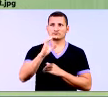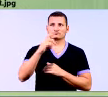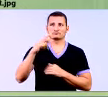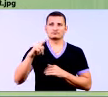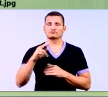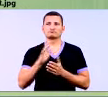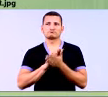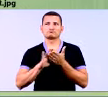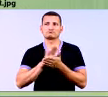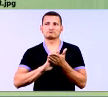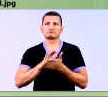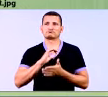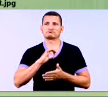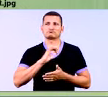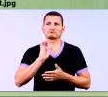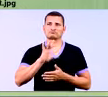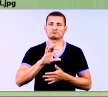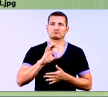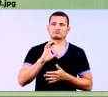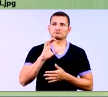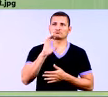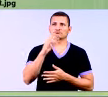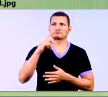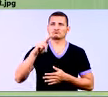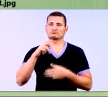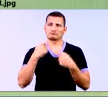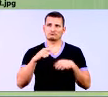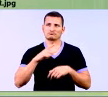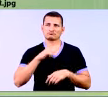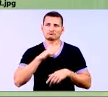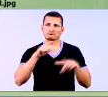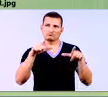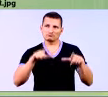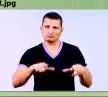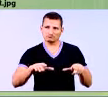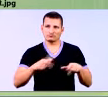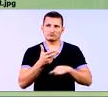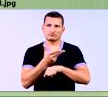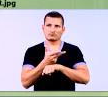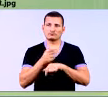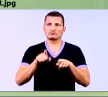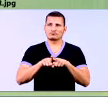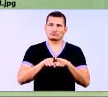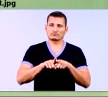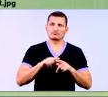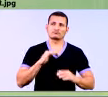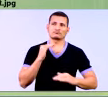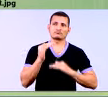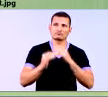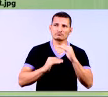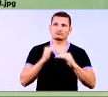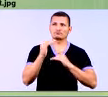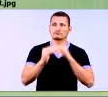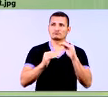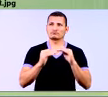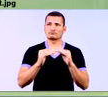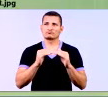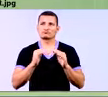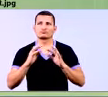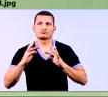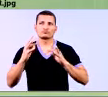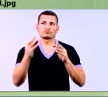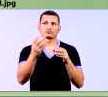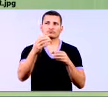processador, porque eu tenho que ter uma placa de vídeo também. O que aconteceu? Lembra que eu falei para vocês? A evolução está tudo caminhando para tudo vir para dentro